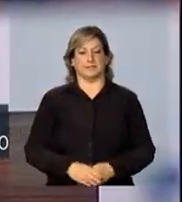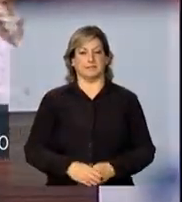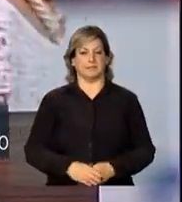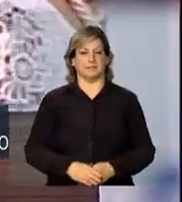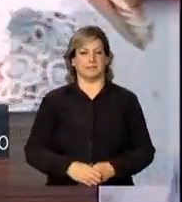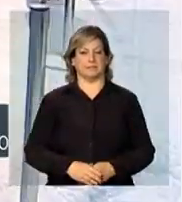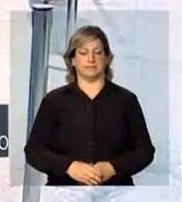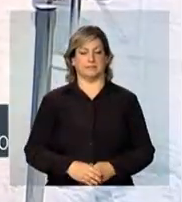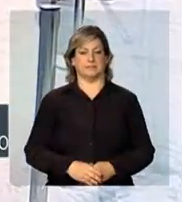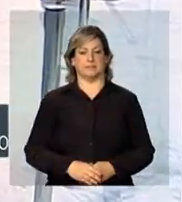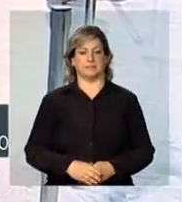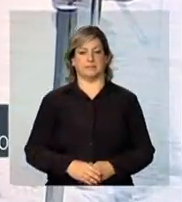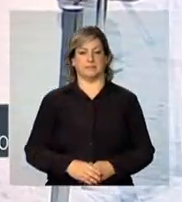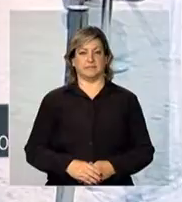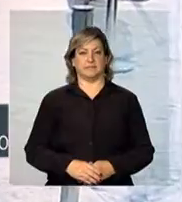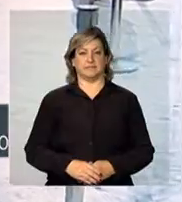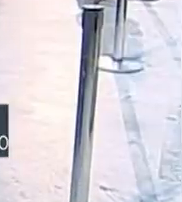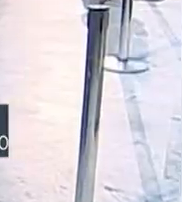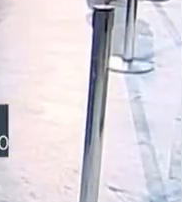a